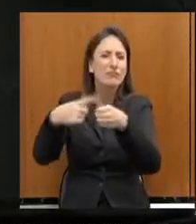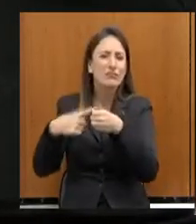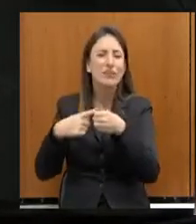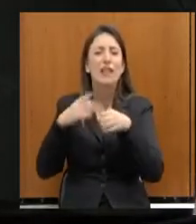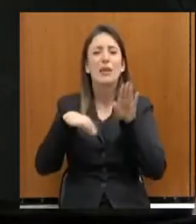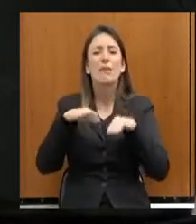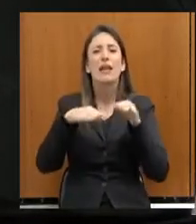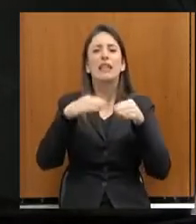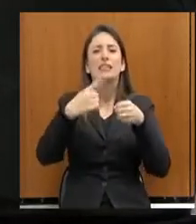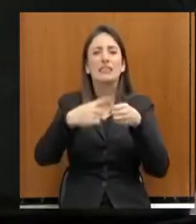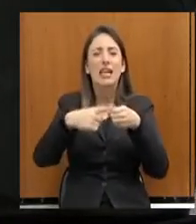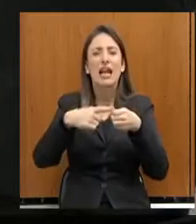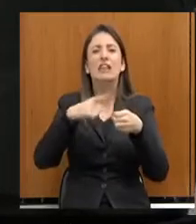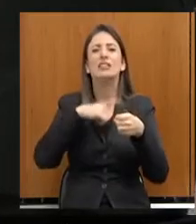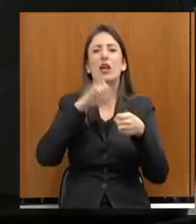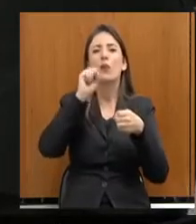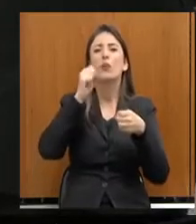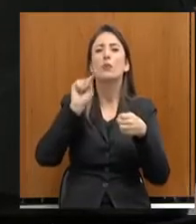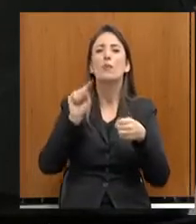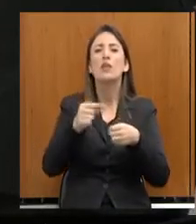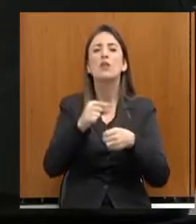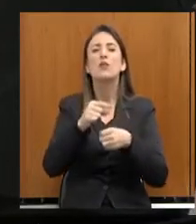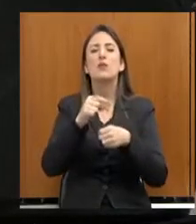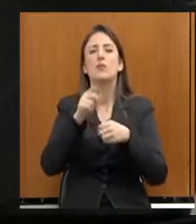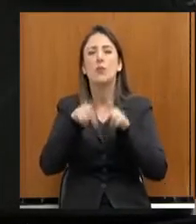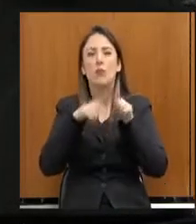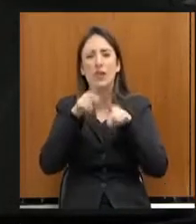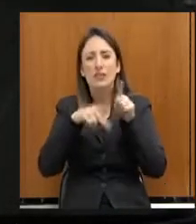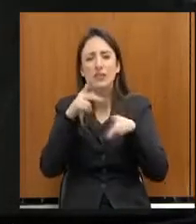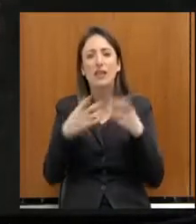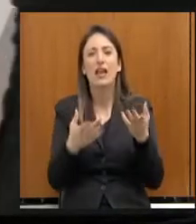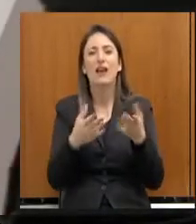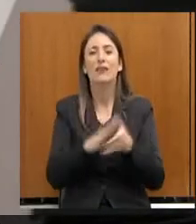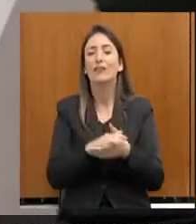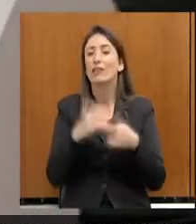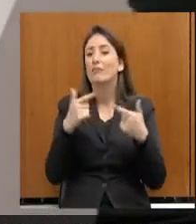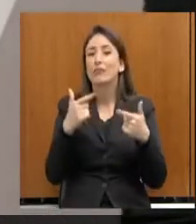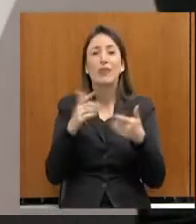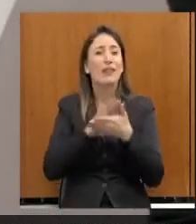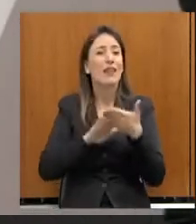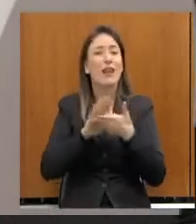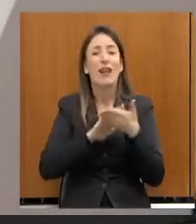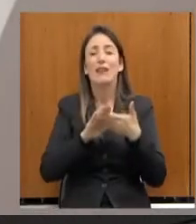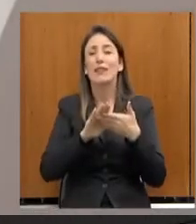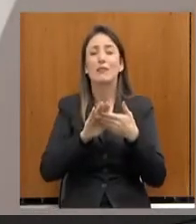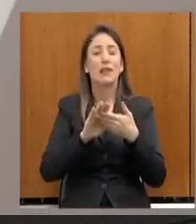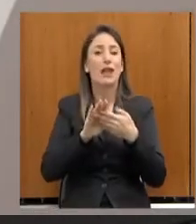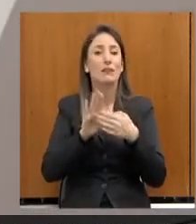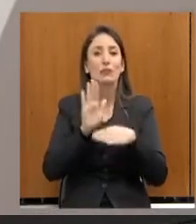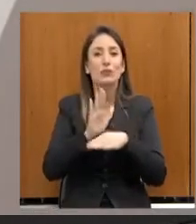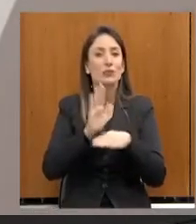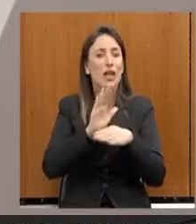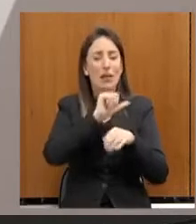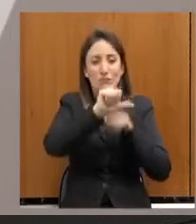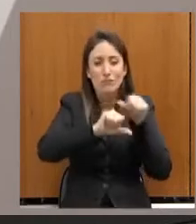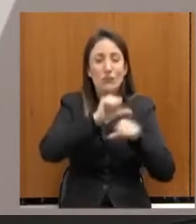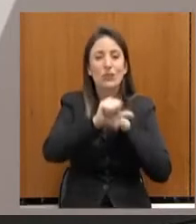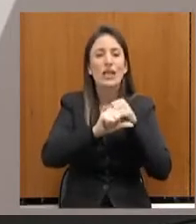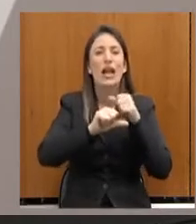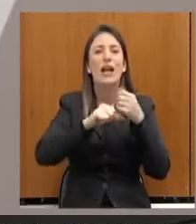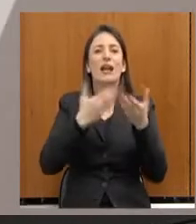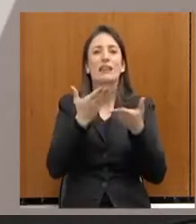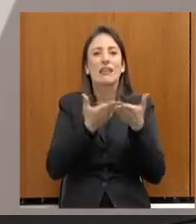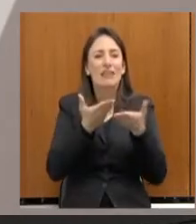concreto para tratar esgoto não chega Nessa COPASA e esse projeto é uma cura é isso Ferragens para todo lado é